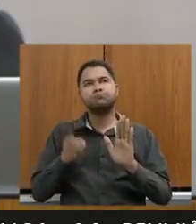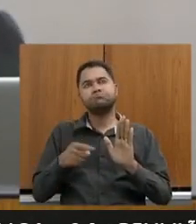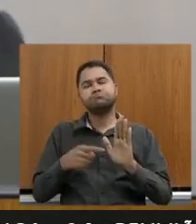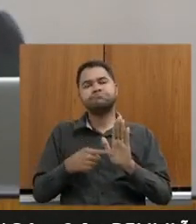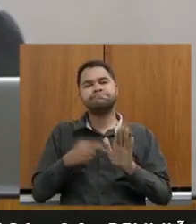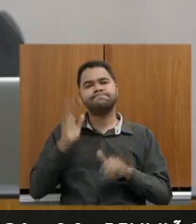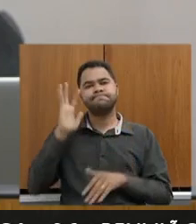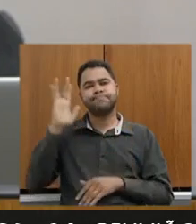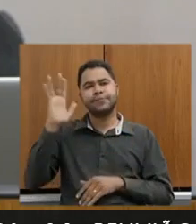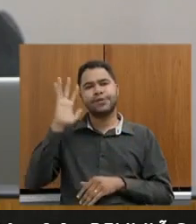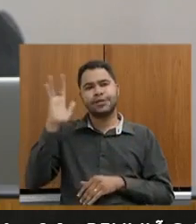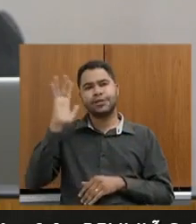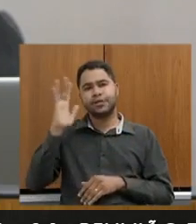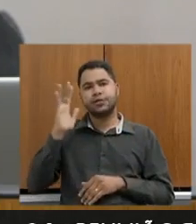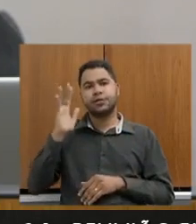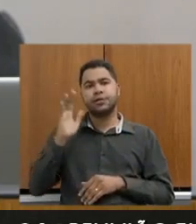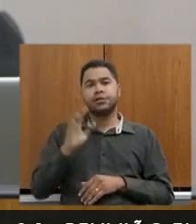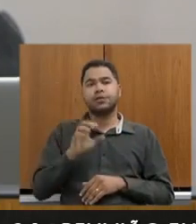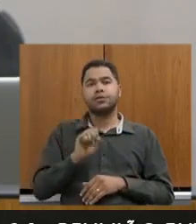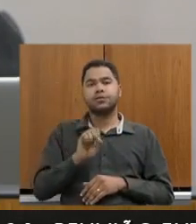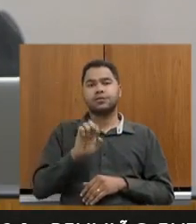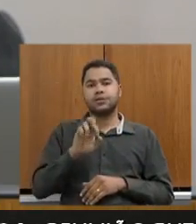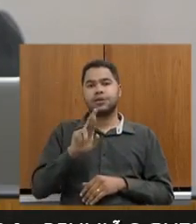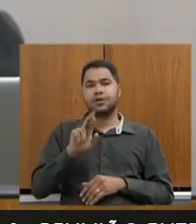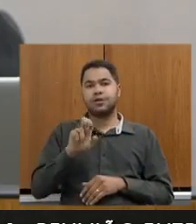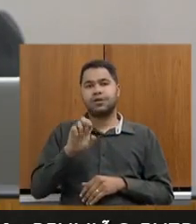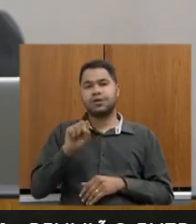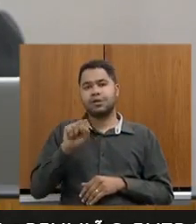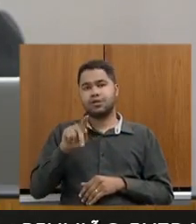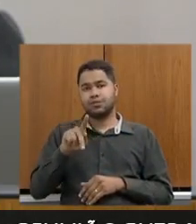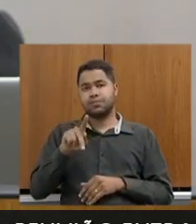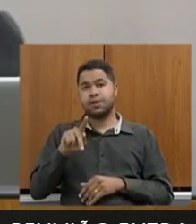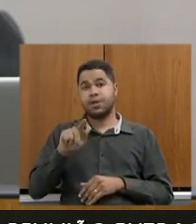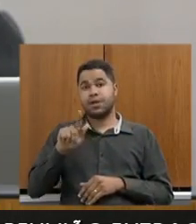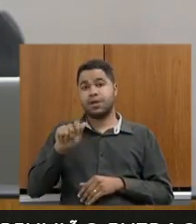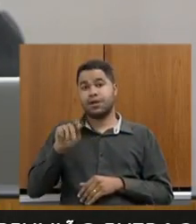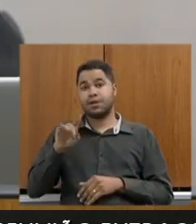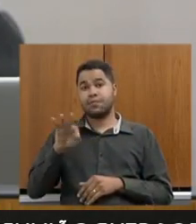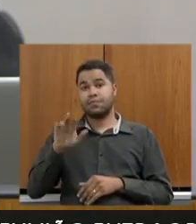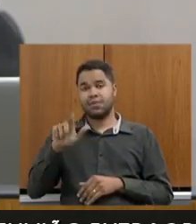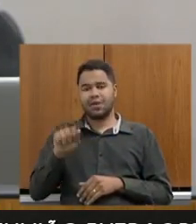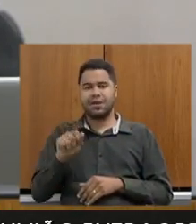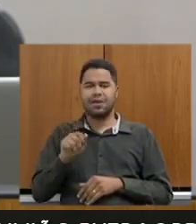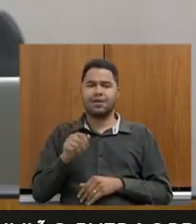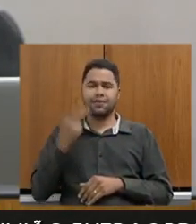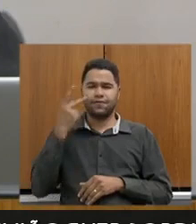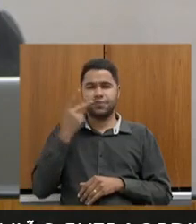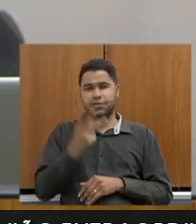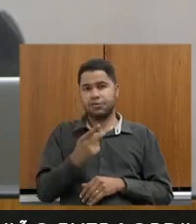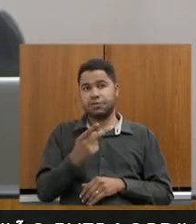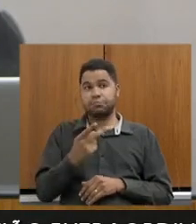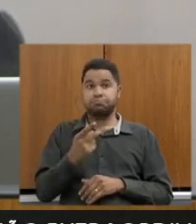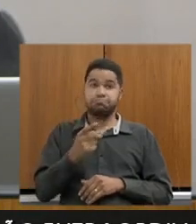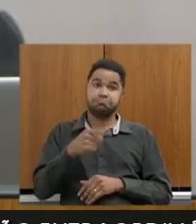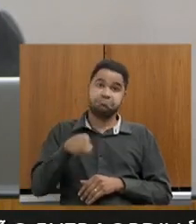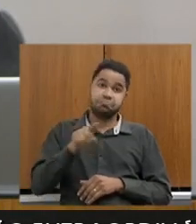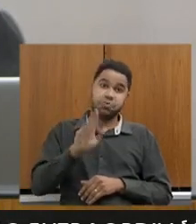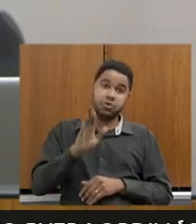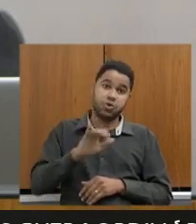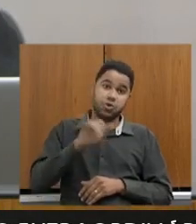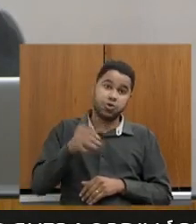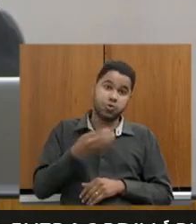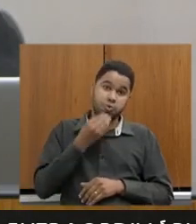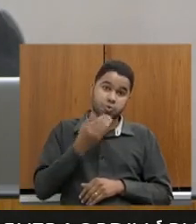imagina eu tive aqui no ceresp da Gameleira teve uma visita né Depois eu poderia não sei se eu sou já teve a